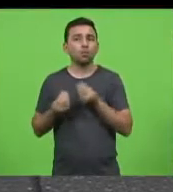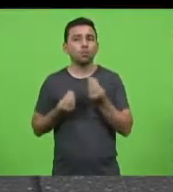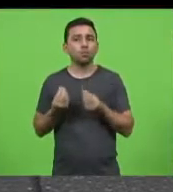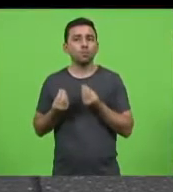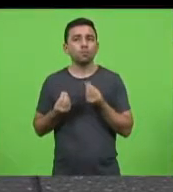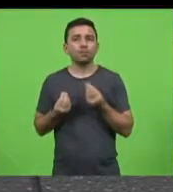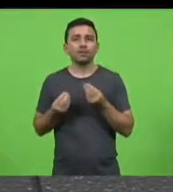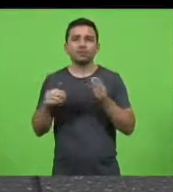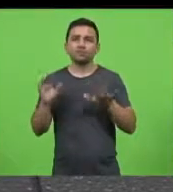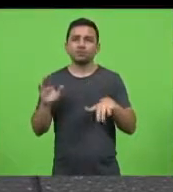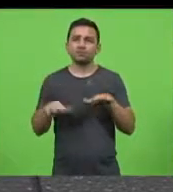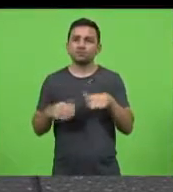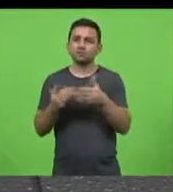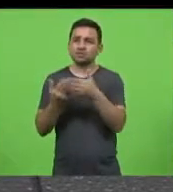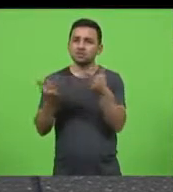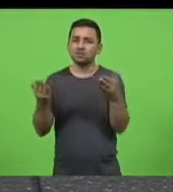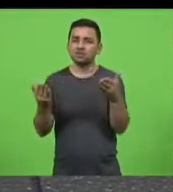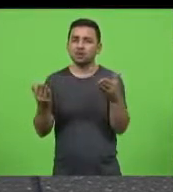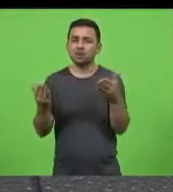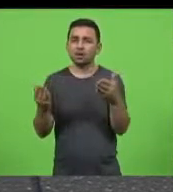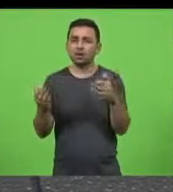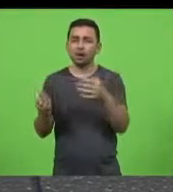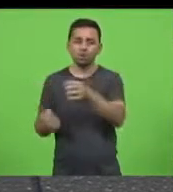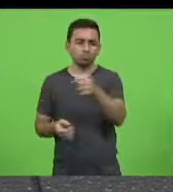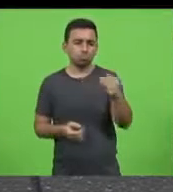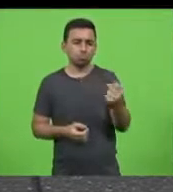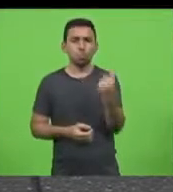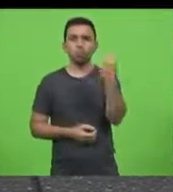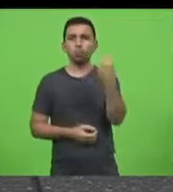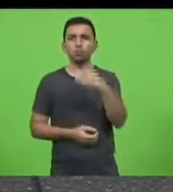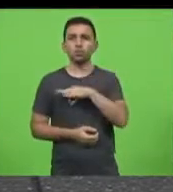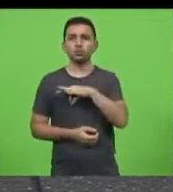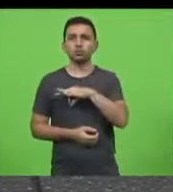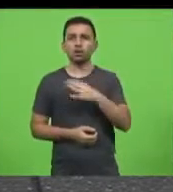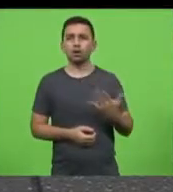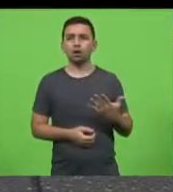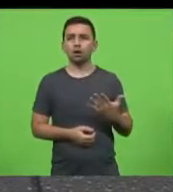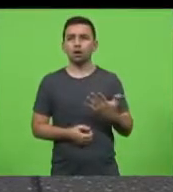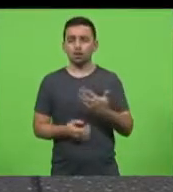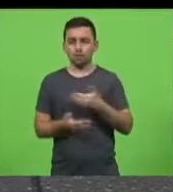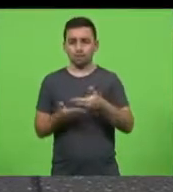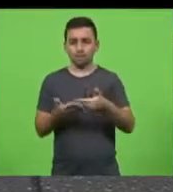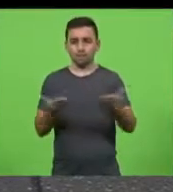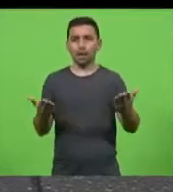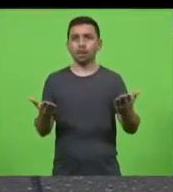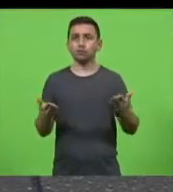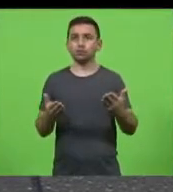vezes você recebe um policial e acaba perdendo alguns